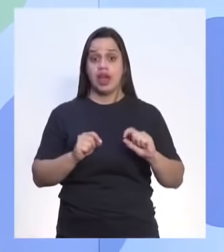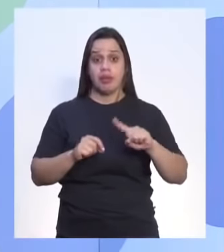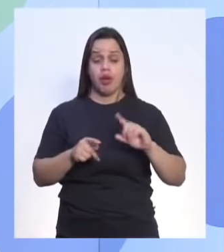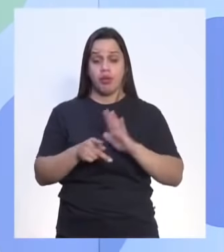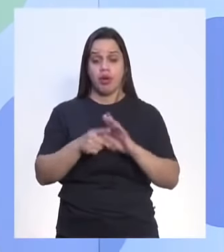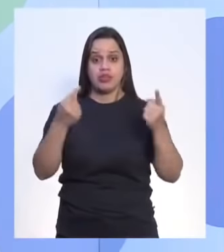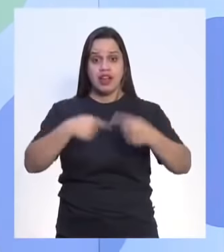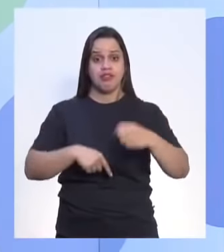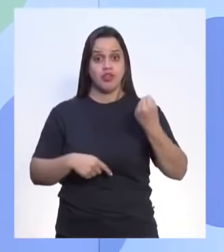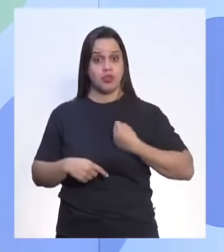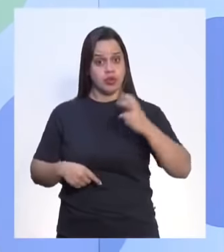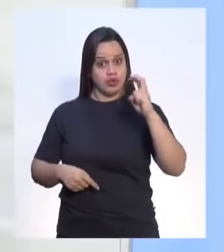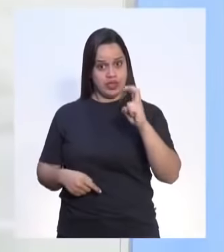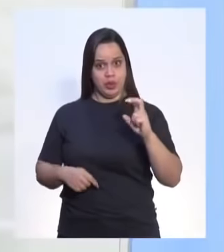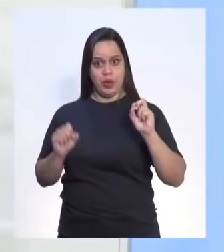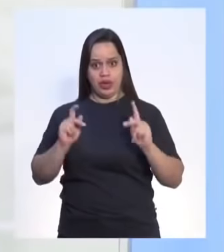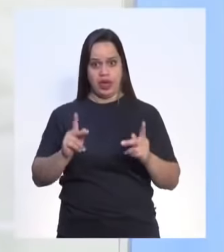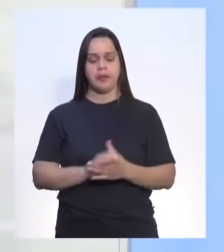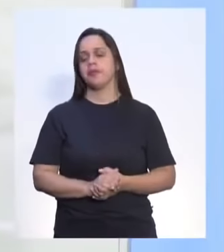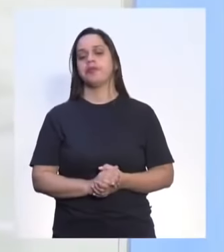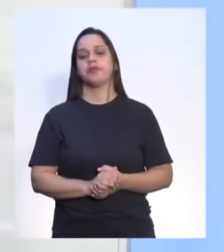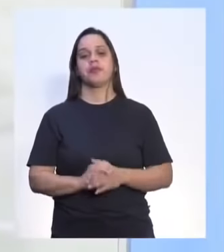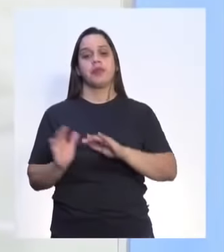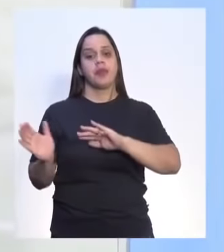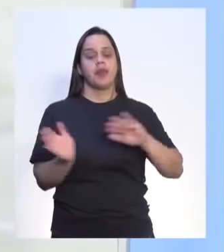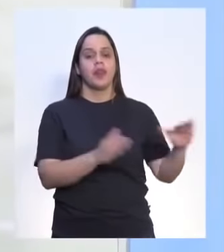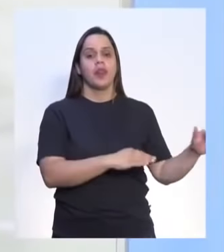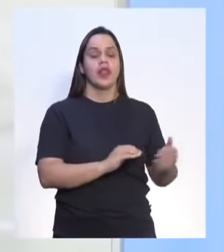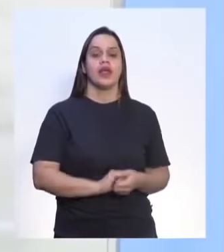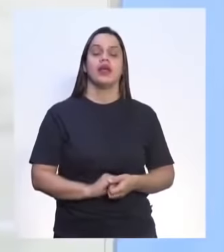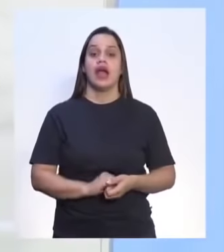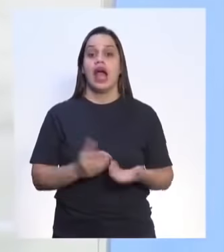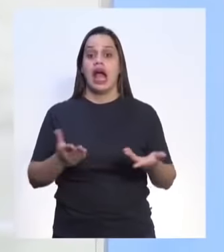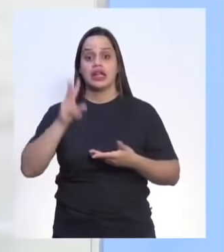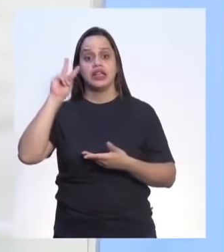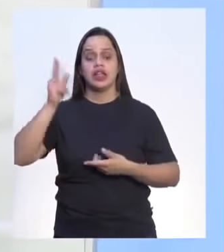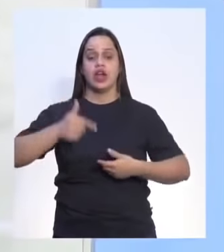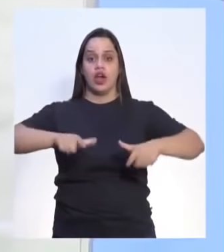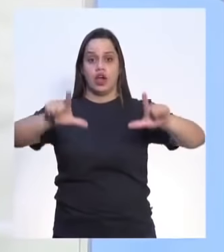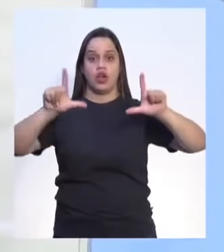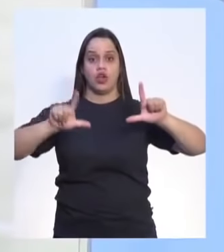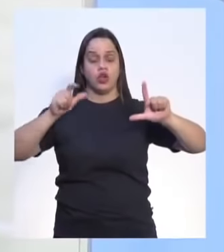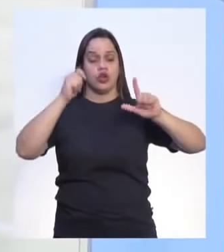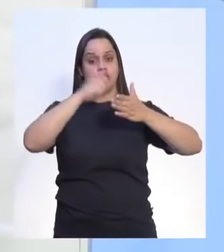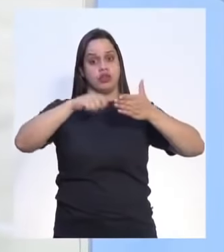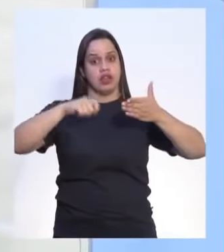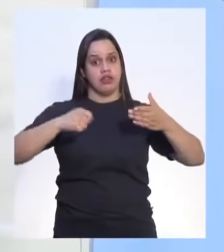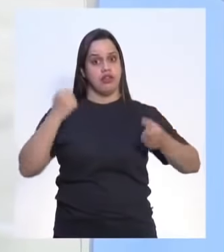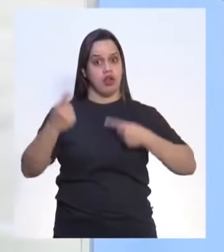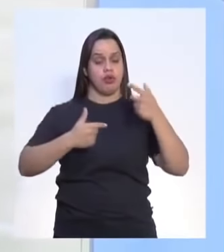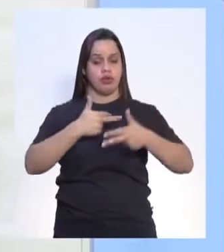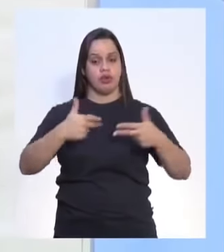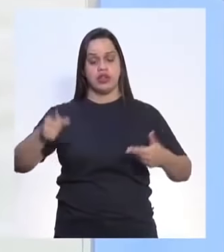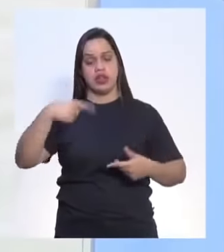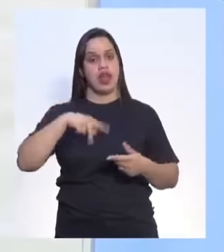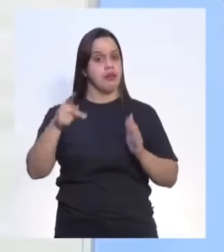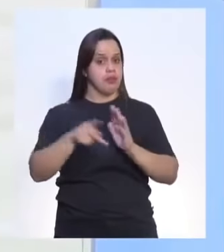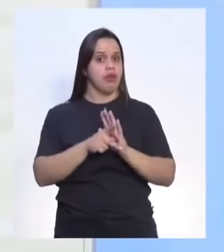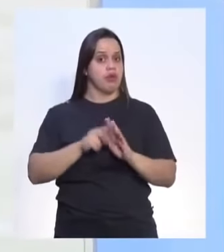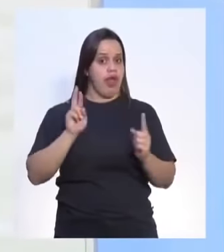tá, ok? Aí aqui, Jonas, a gente colocou algumas situações que podem ser referência para eles